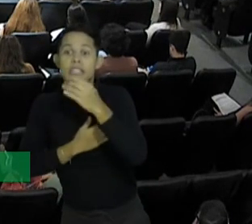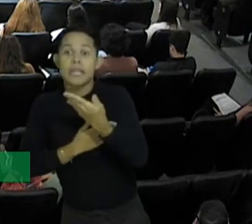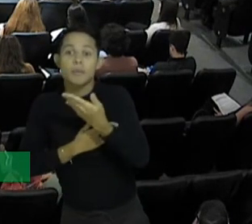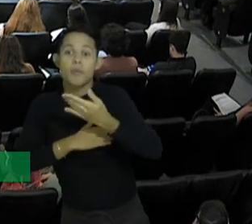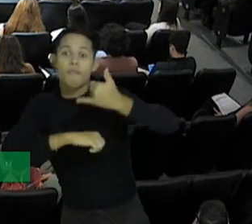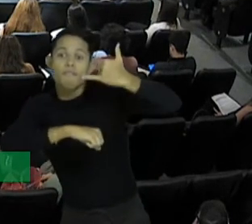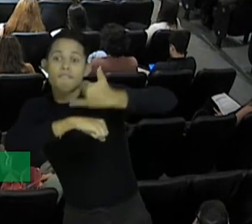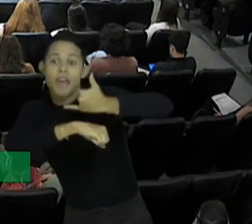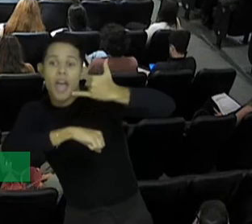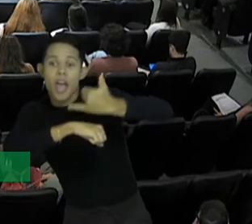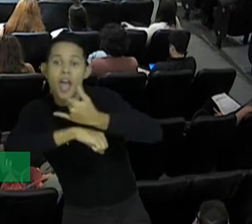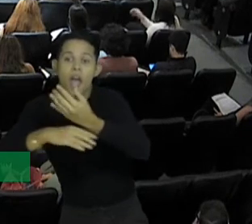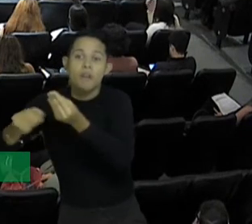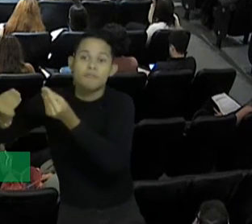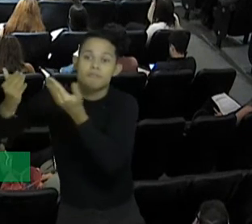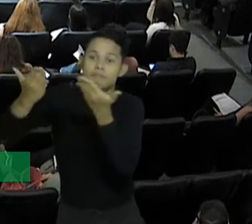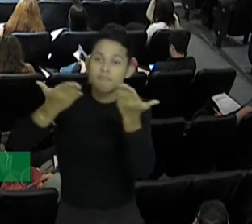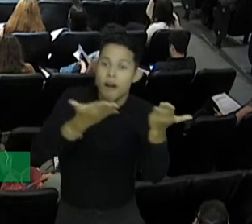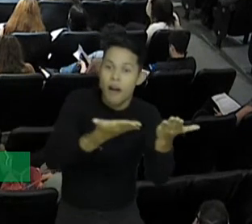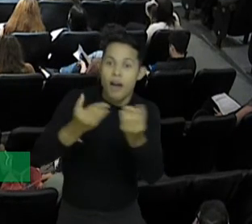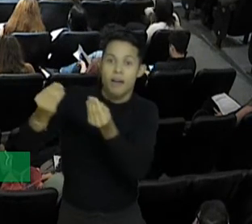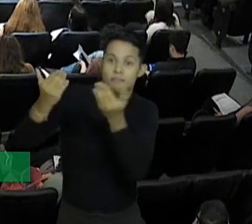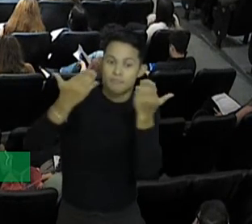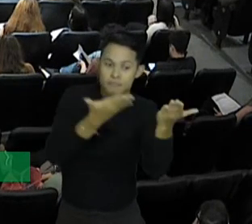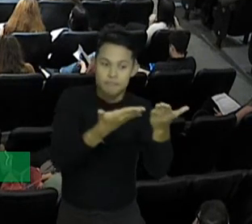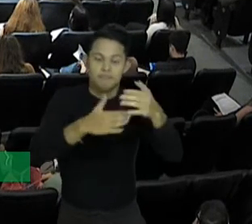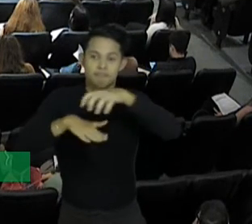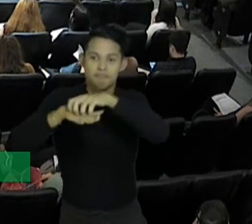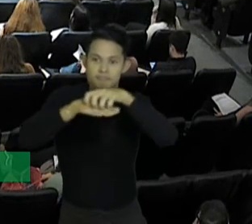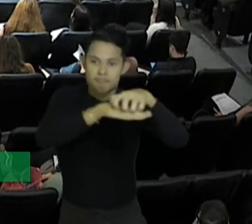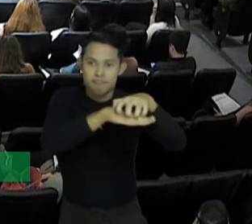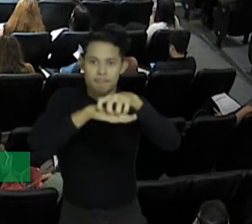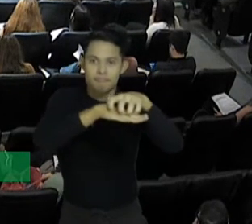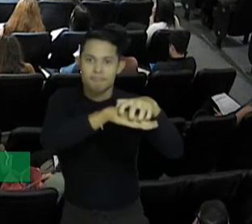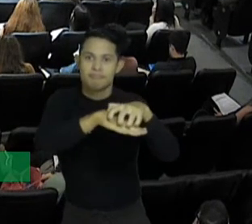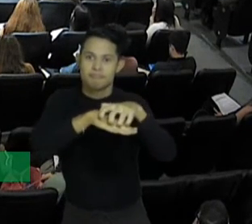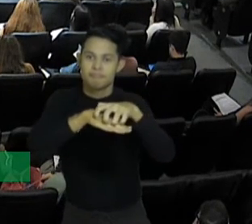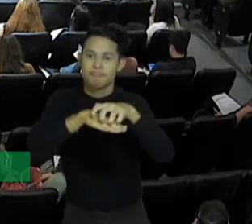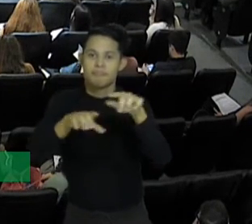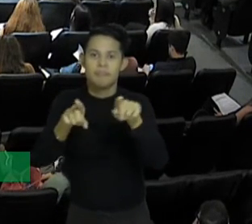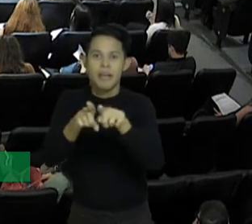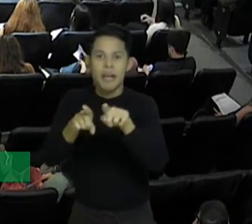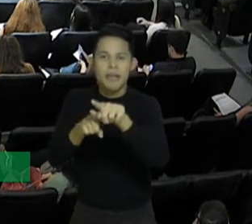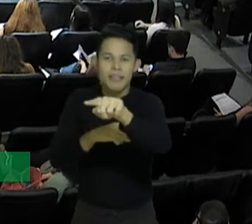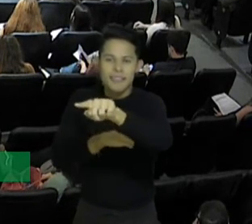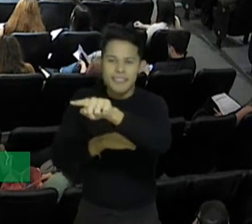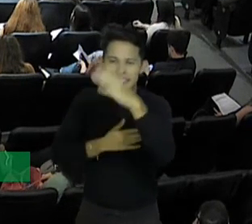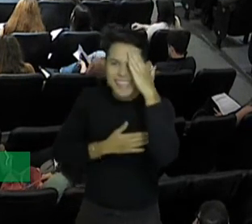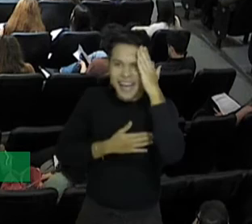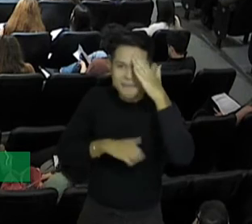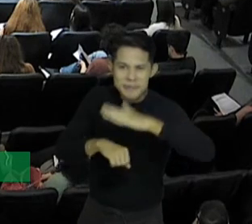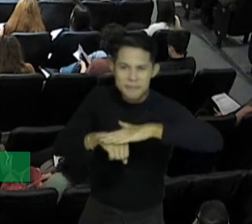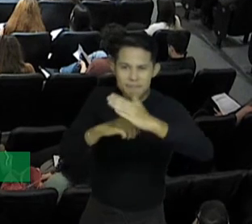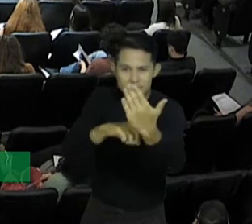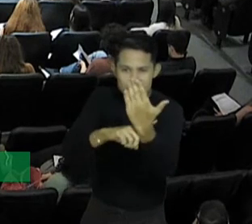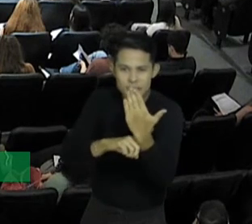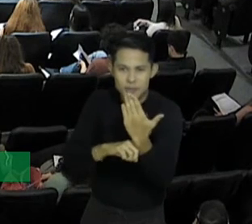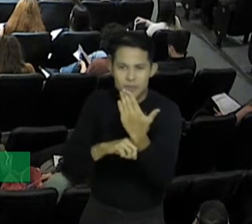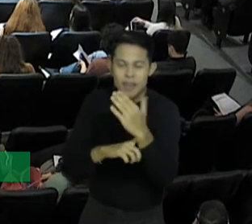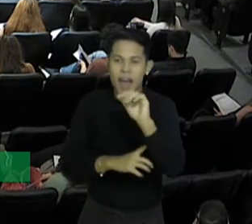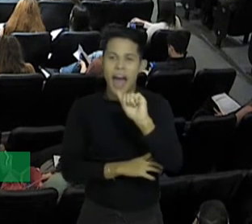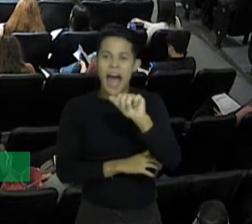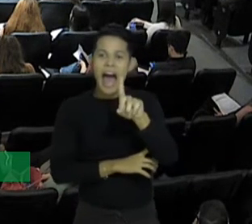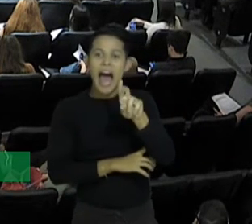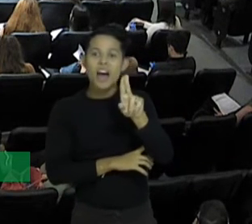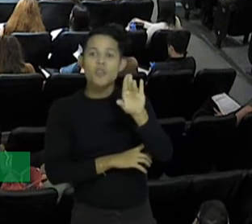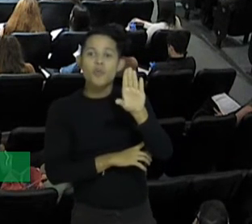eh produtos para produção de eh sabe muito bem sa melhor do que eu pode ajudar eh adubo